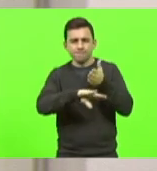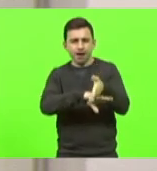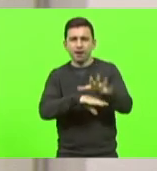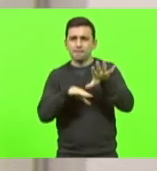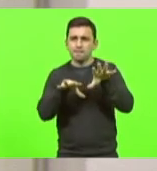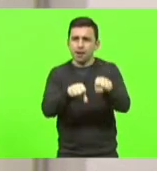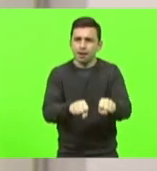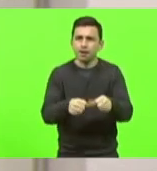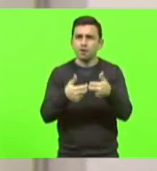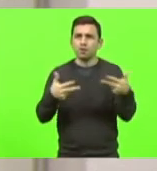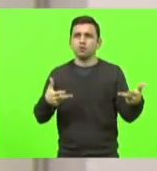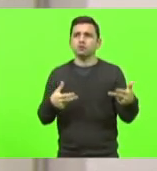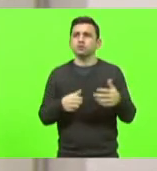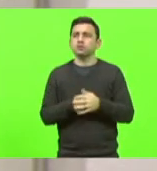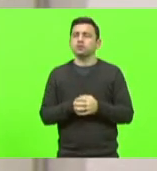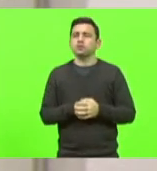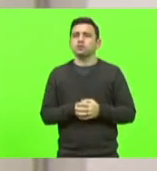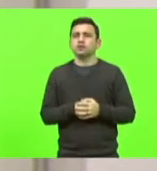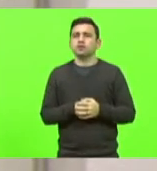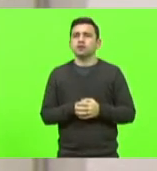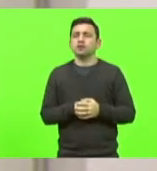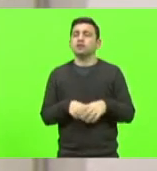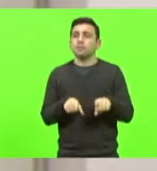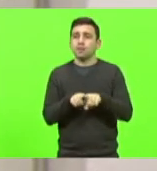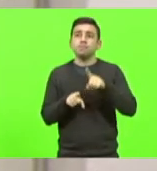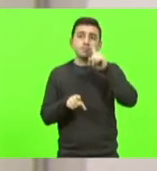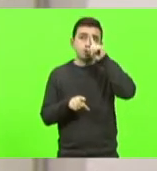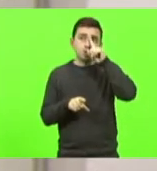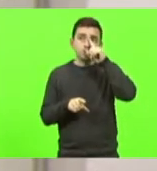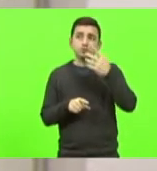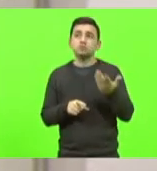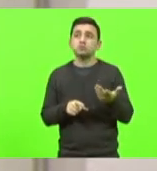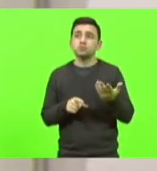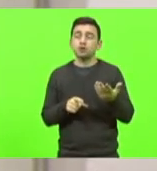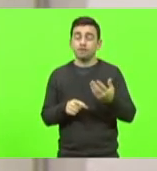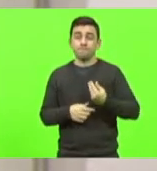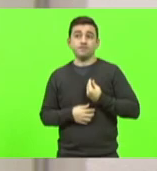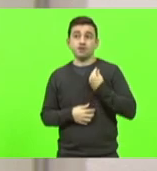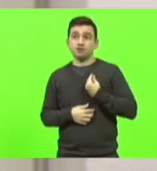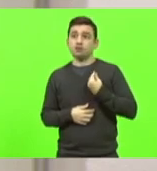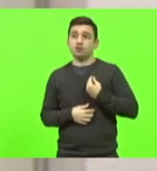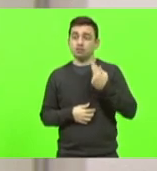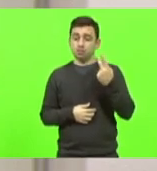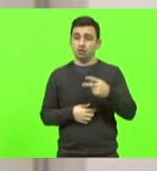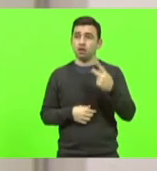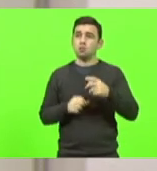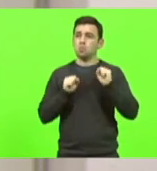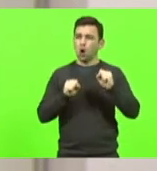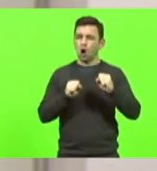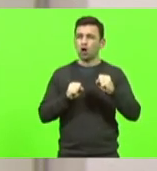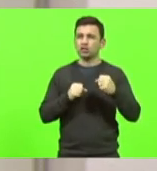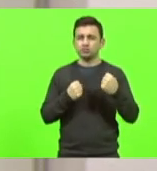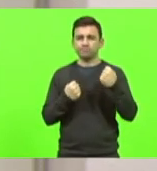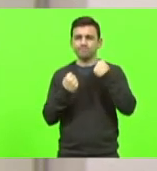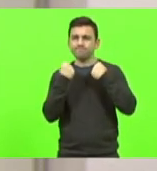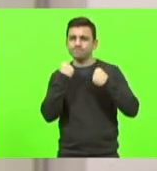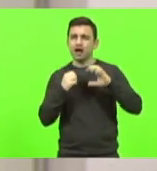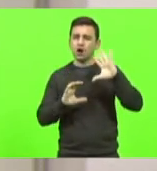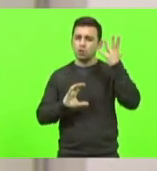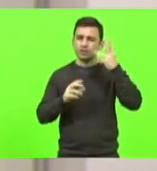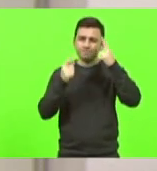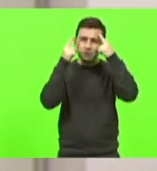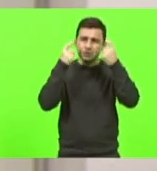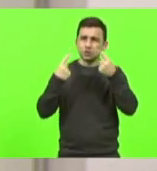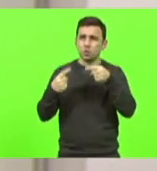reintegração de posse colocando em risco as próprias vidas sujeitos a agressão a violência a